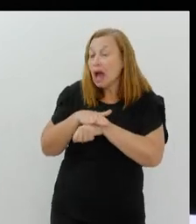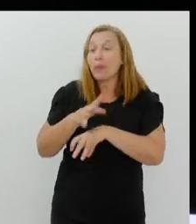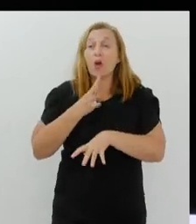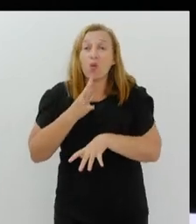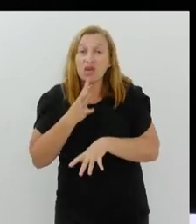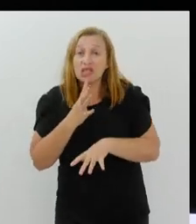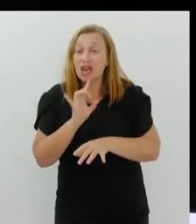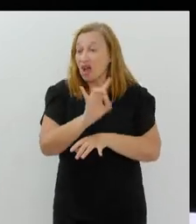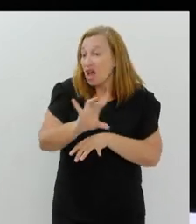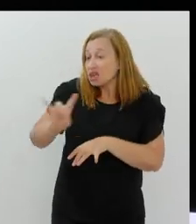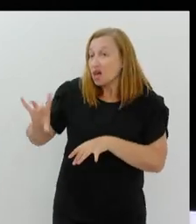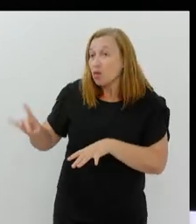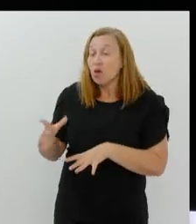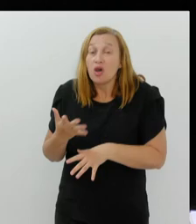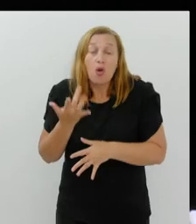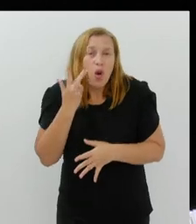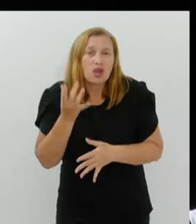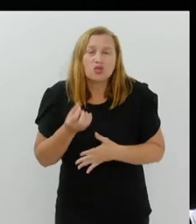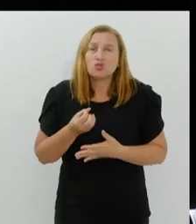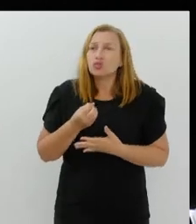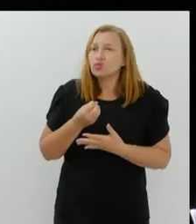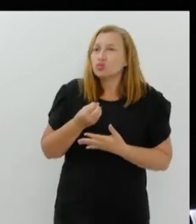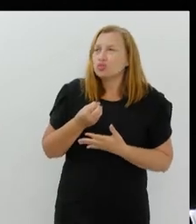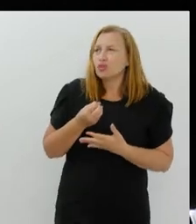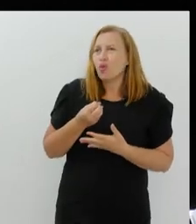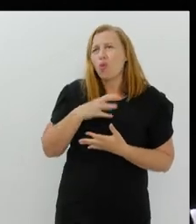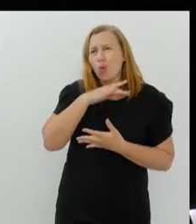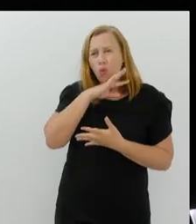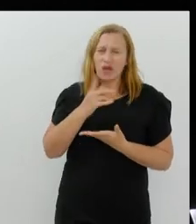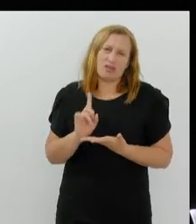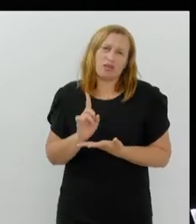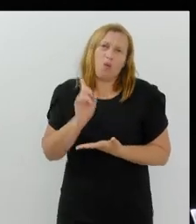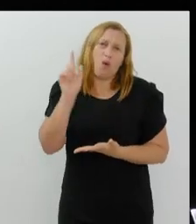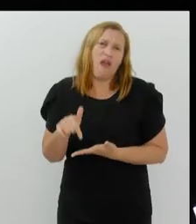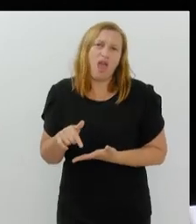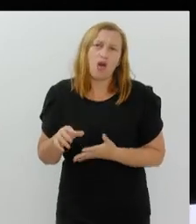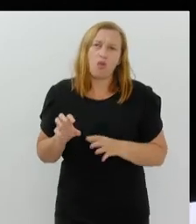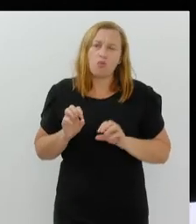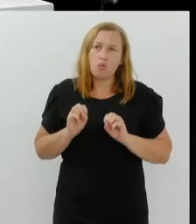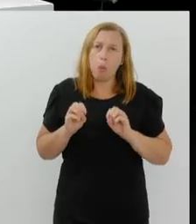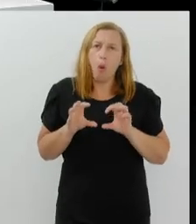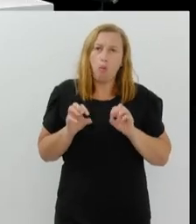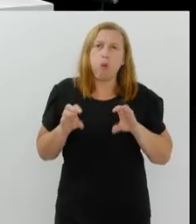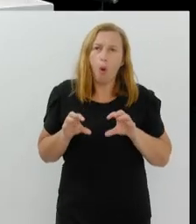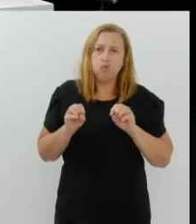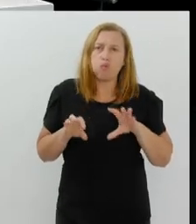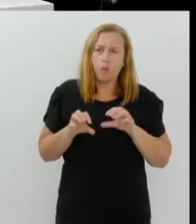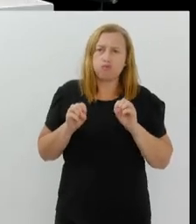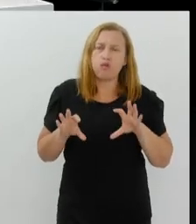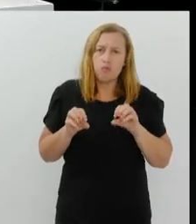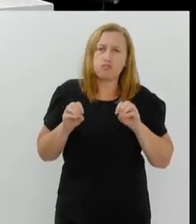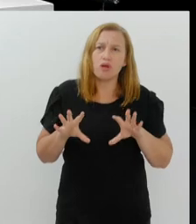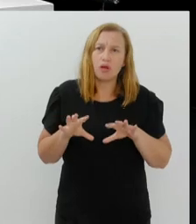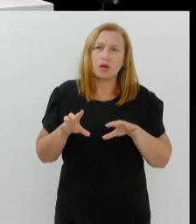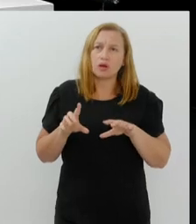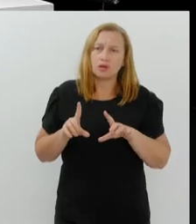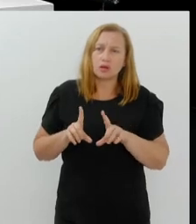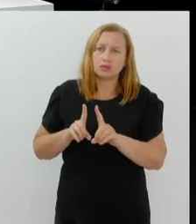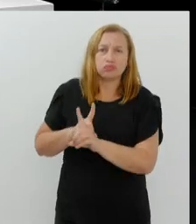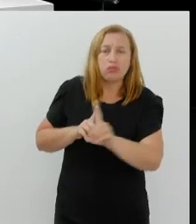se conhecer, porque eu acho muito, muito doido você chegar. Não é uma caixa de som que está atrás de você, verdade,